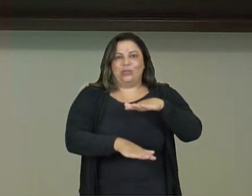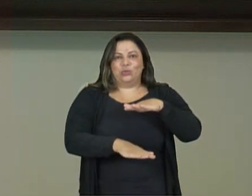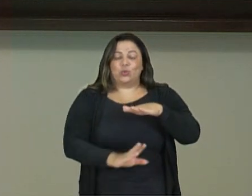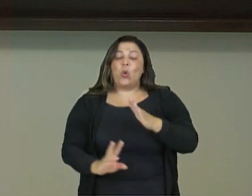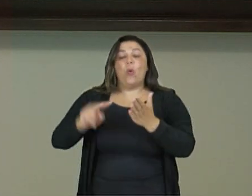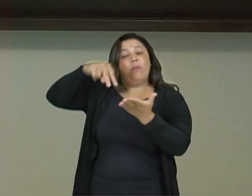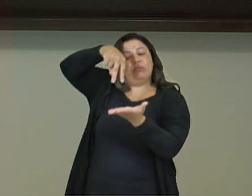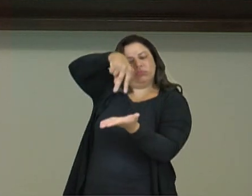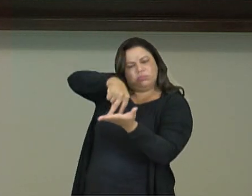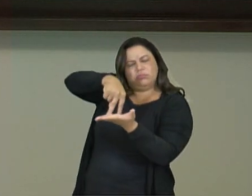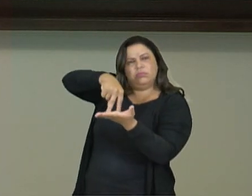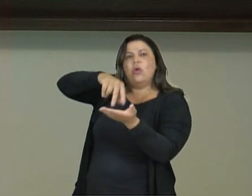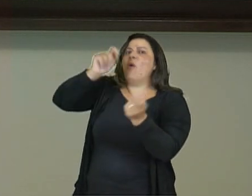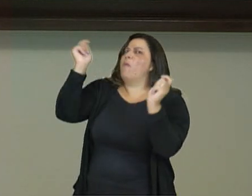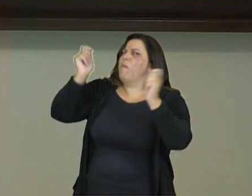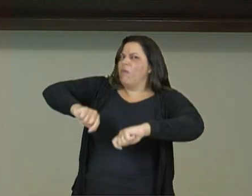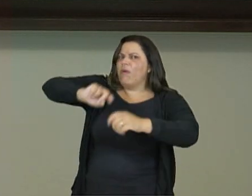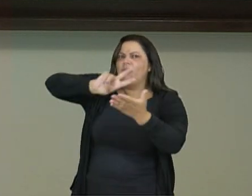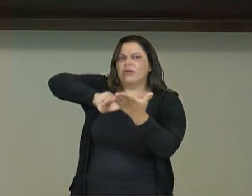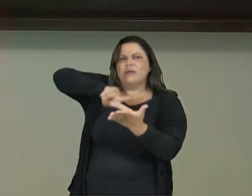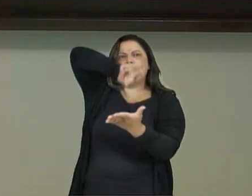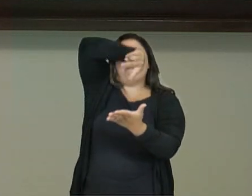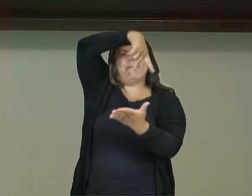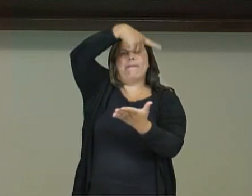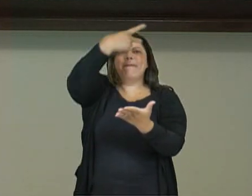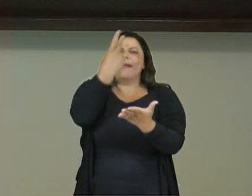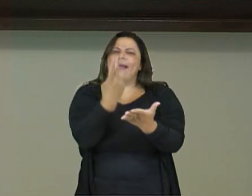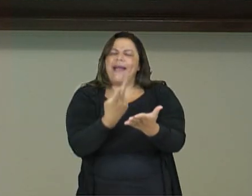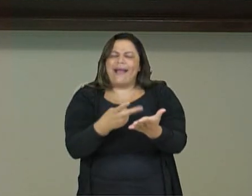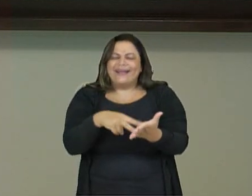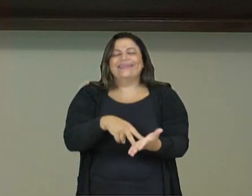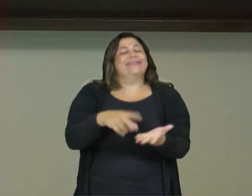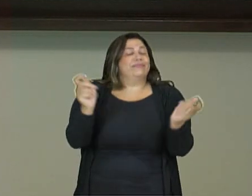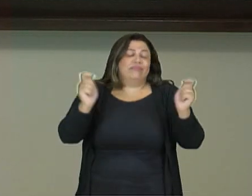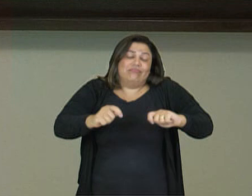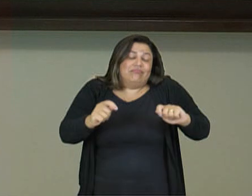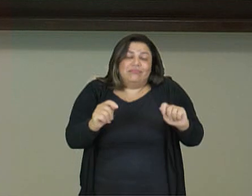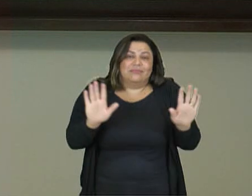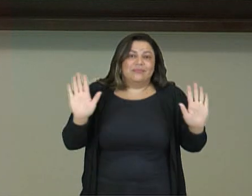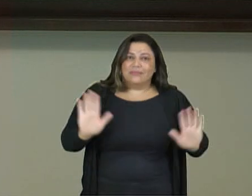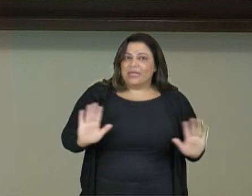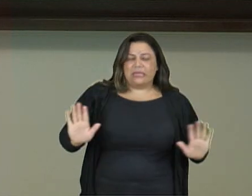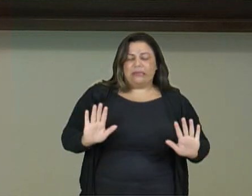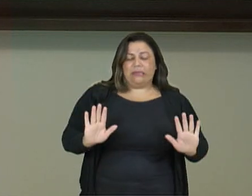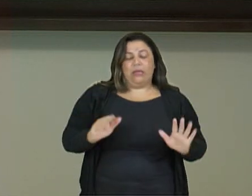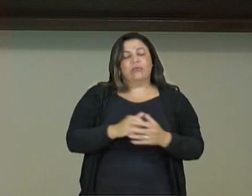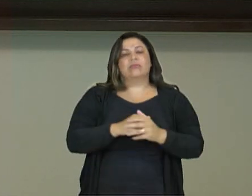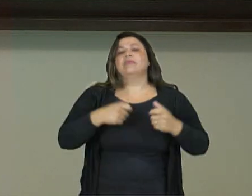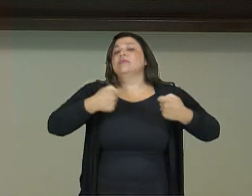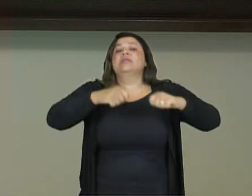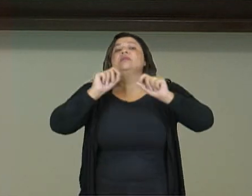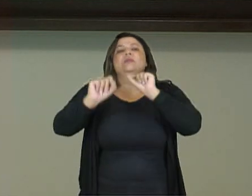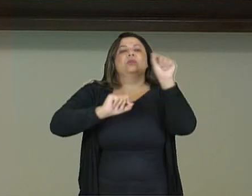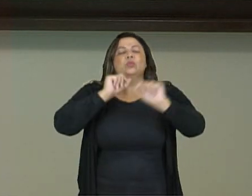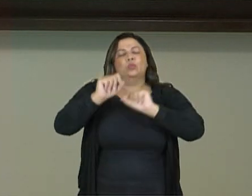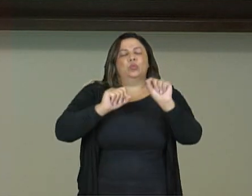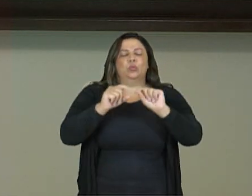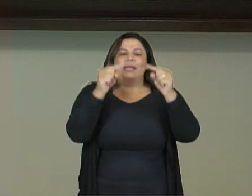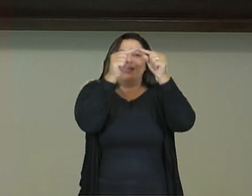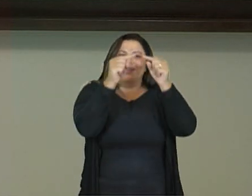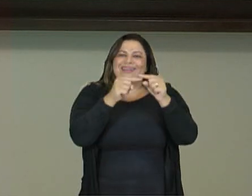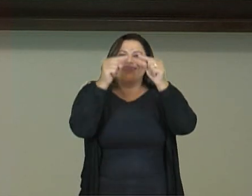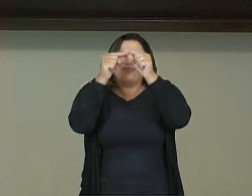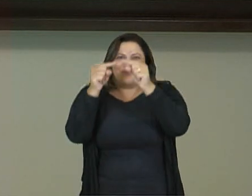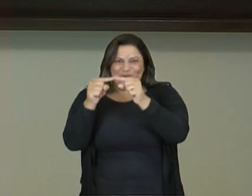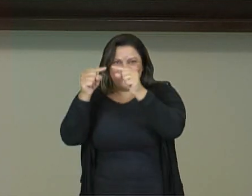ele pode estar dando saltos. Então, tudo vai depender da improvisação ou da coreografia que ele vai fazer. A gente vai ver